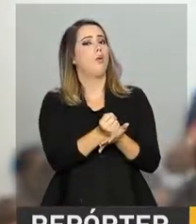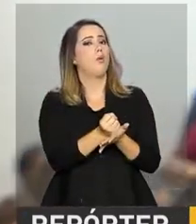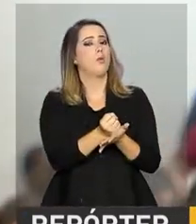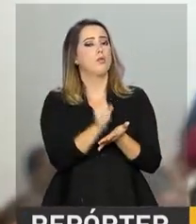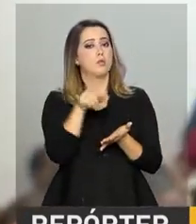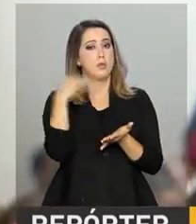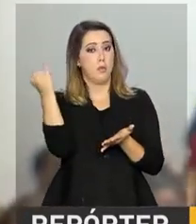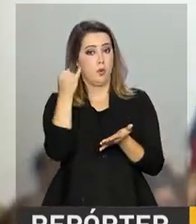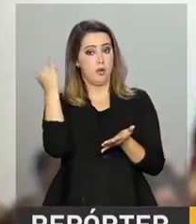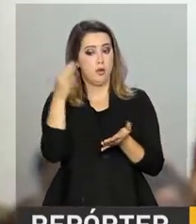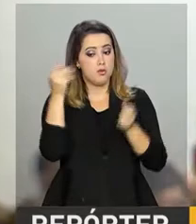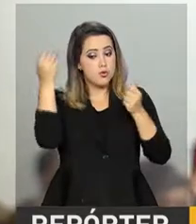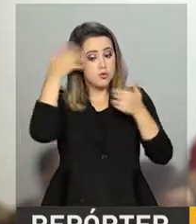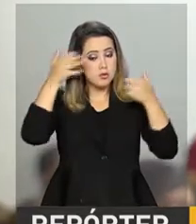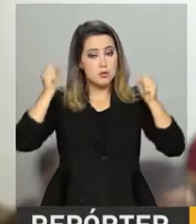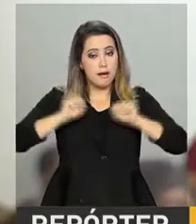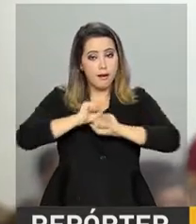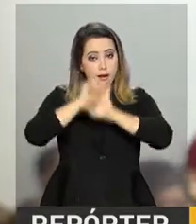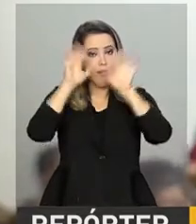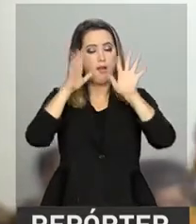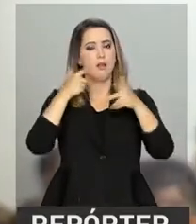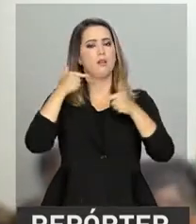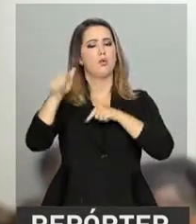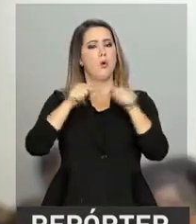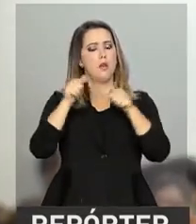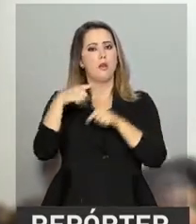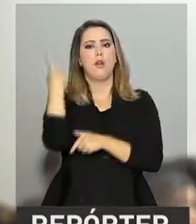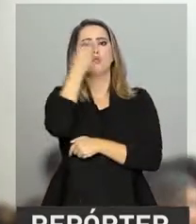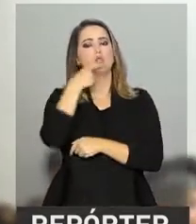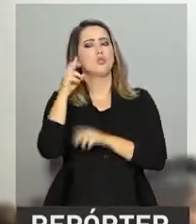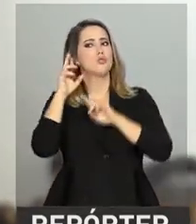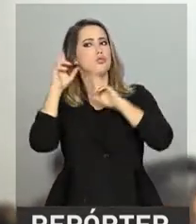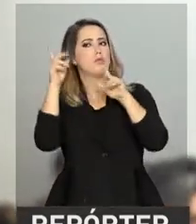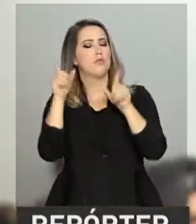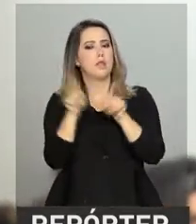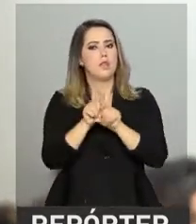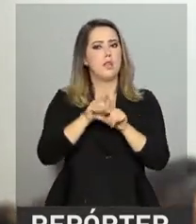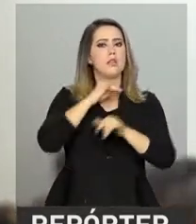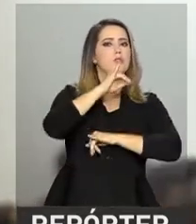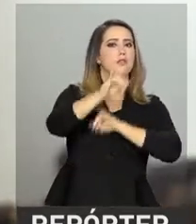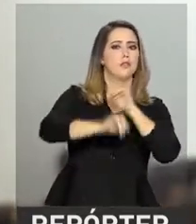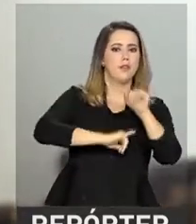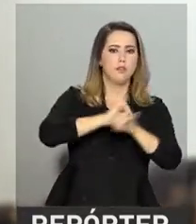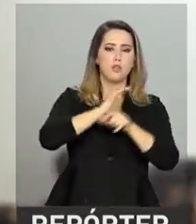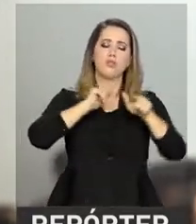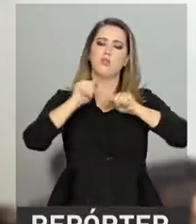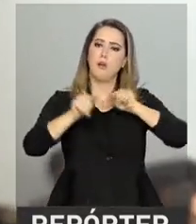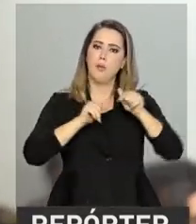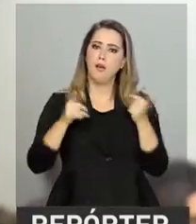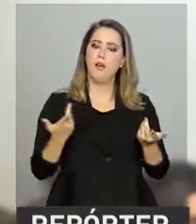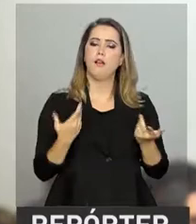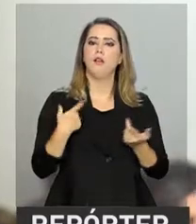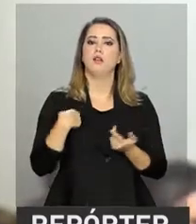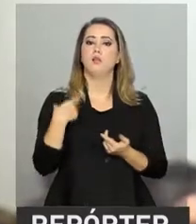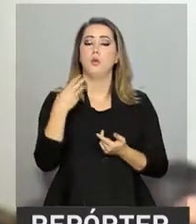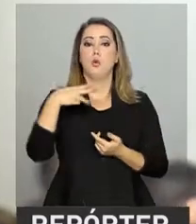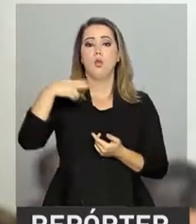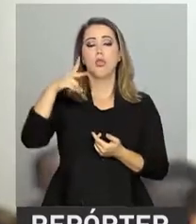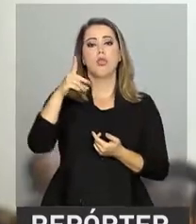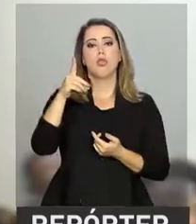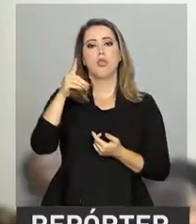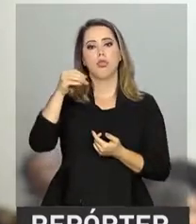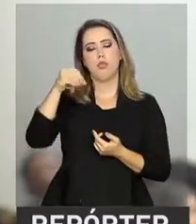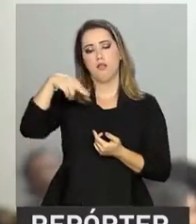claros para uma série de matérias como trabalho intermitente, teletrabalho, terceirização, danos morais,